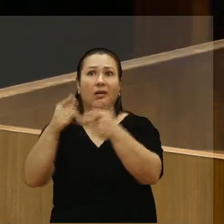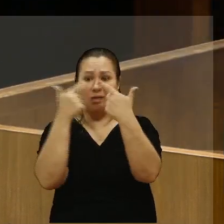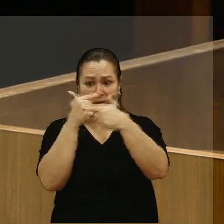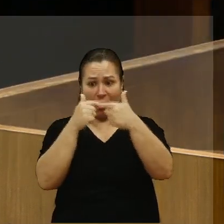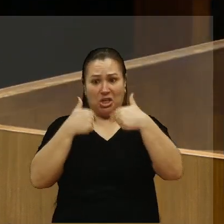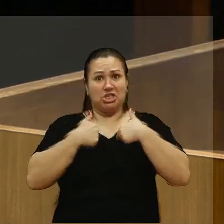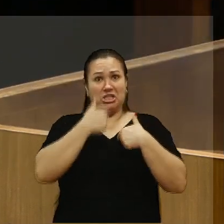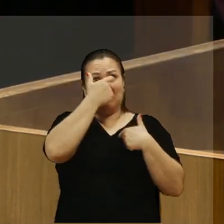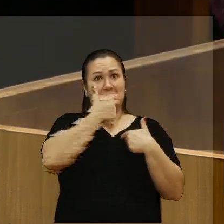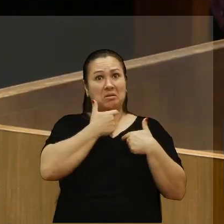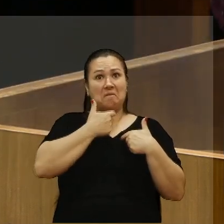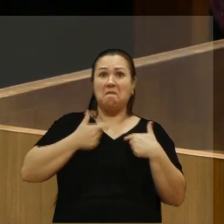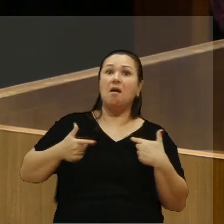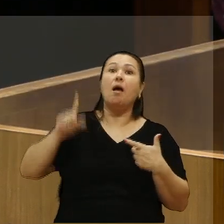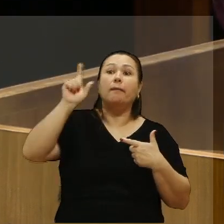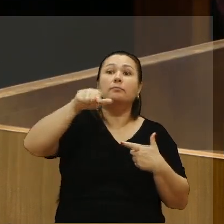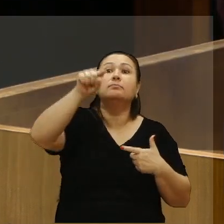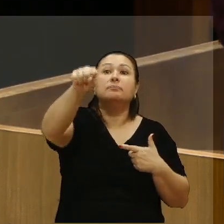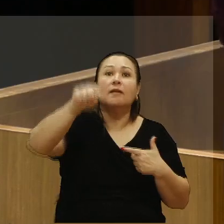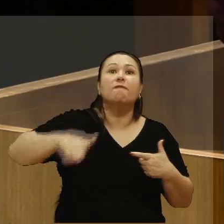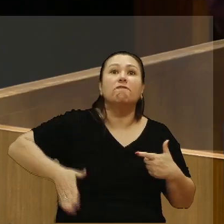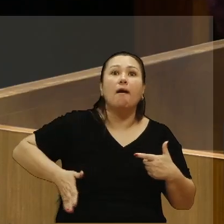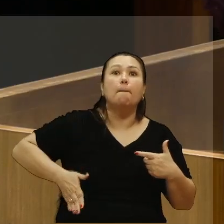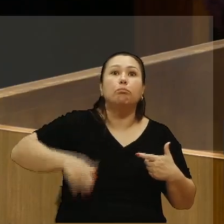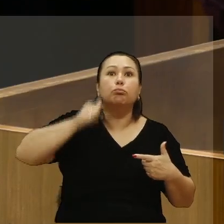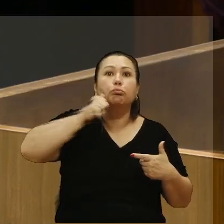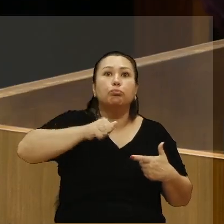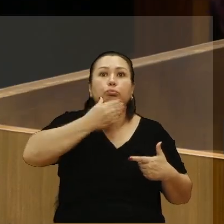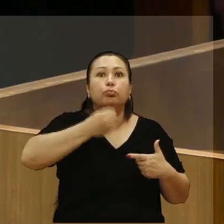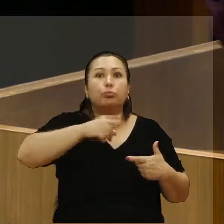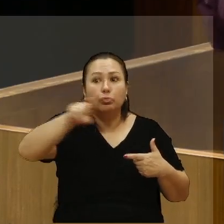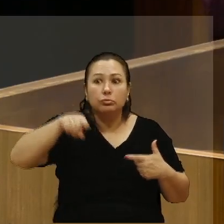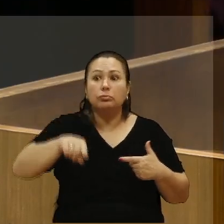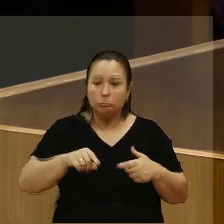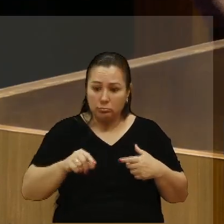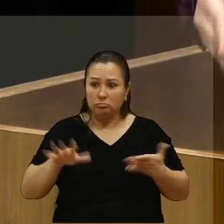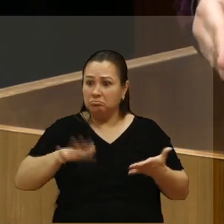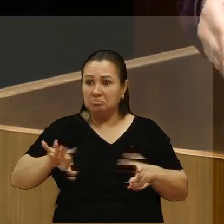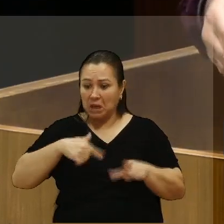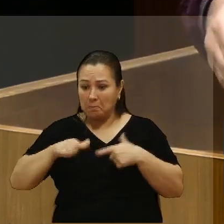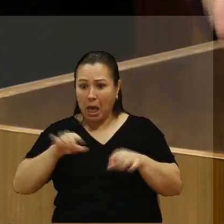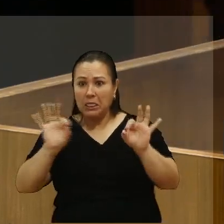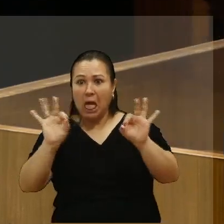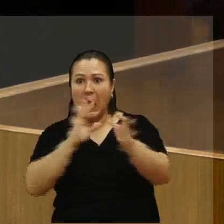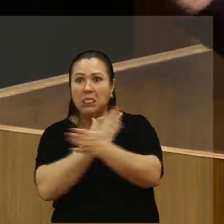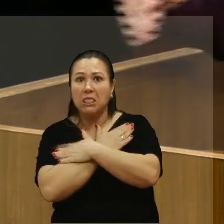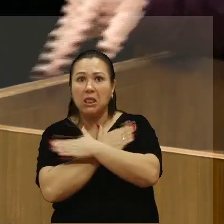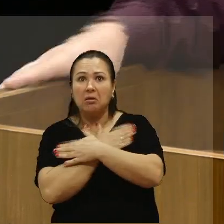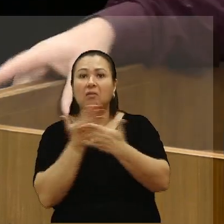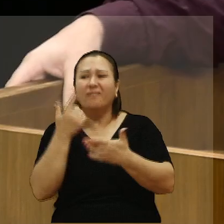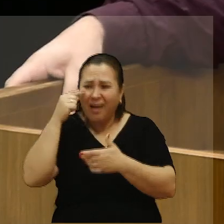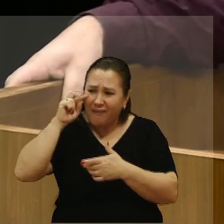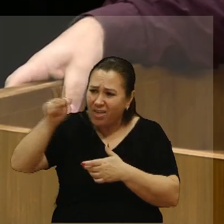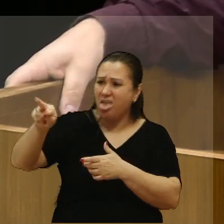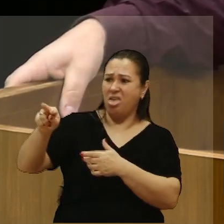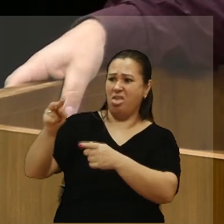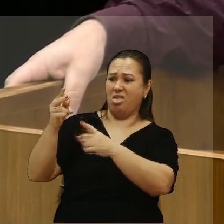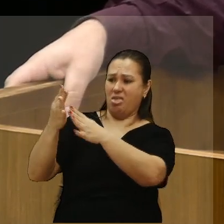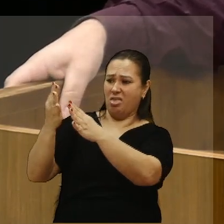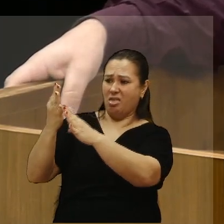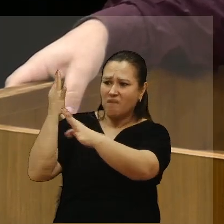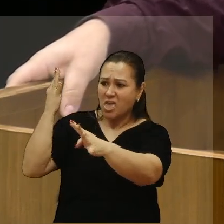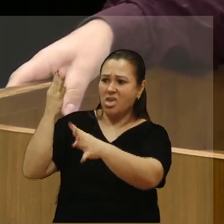mim, se vagabundo é vagabunda, de forma geral, literal, que não trabalha, que não tem o que fazer, vai ver o sofrimento da